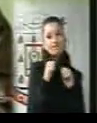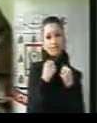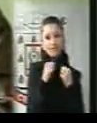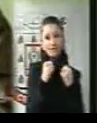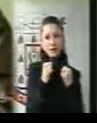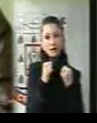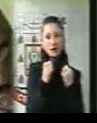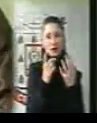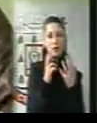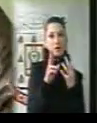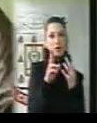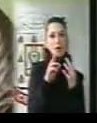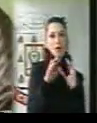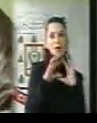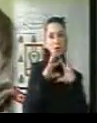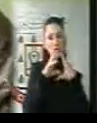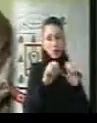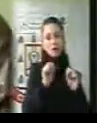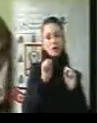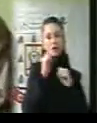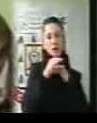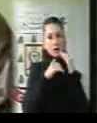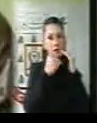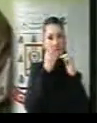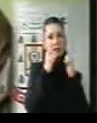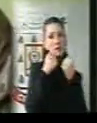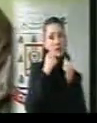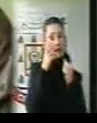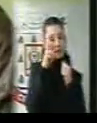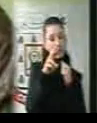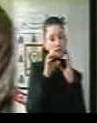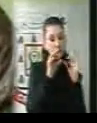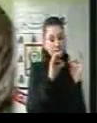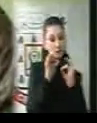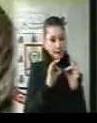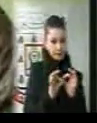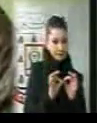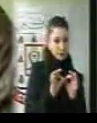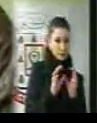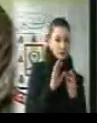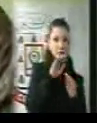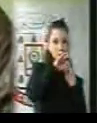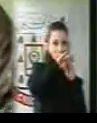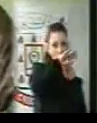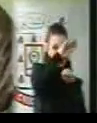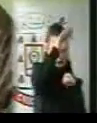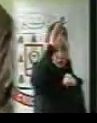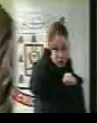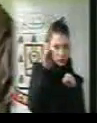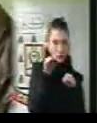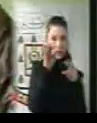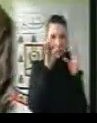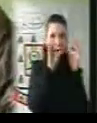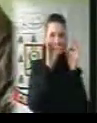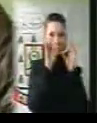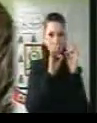como toda grande obra, ela precisa de fazer alguns ajustes. E esse elevado, doutor, é um